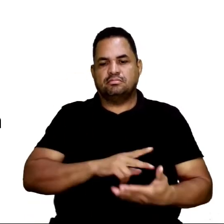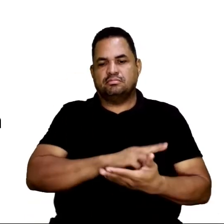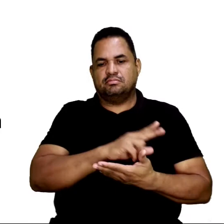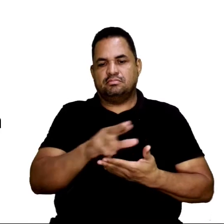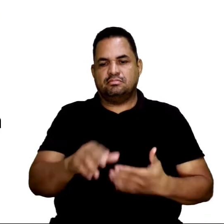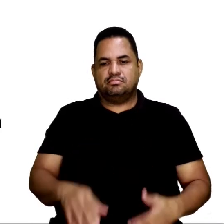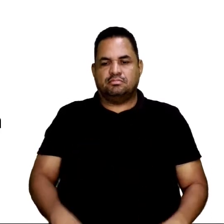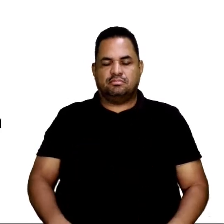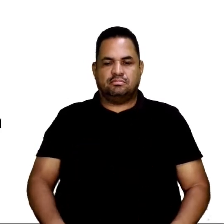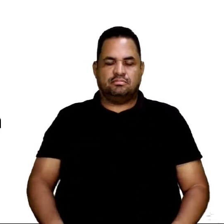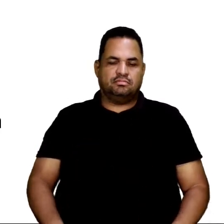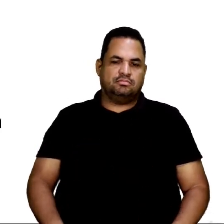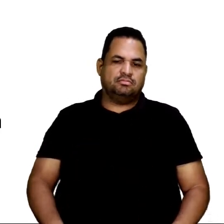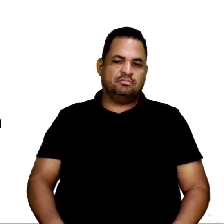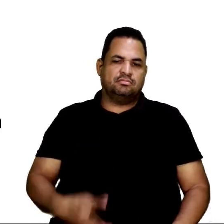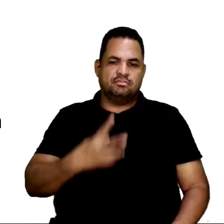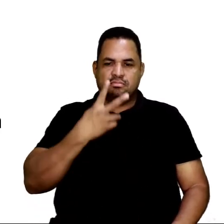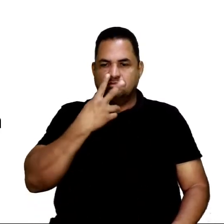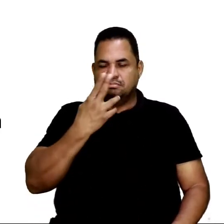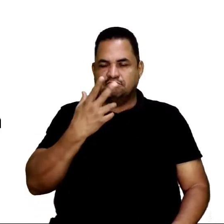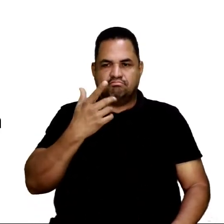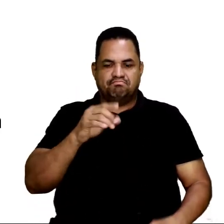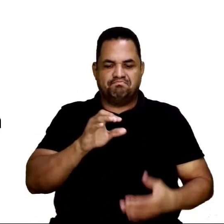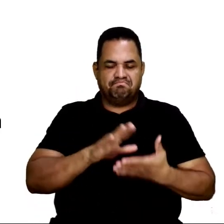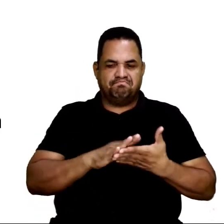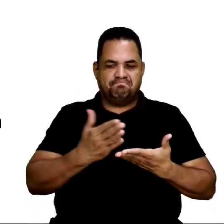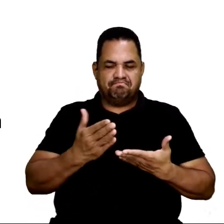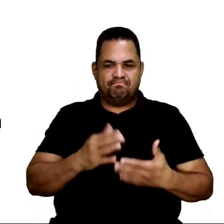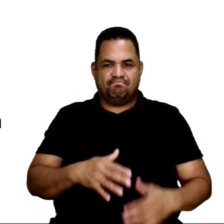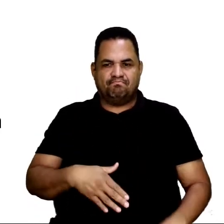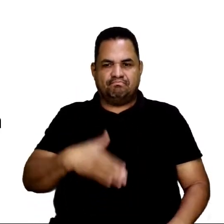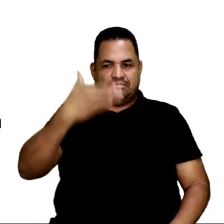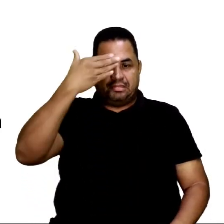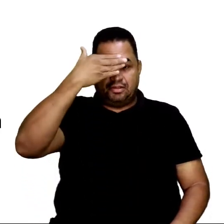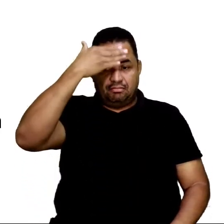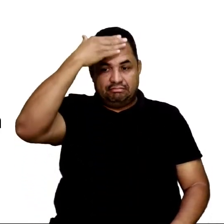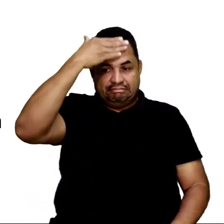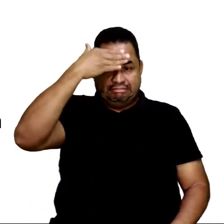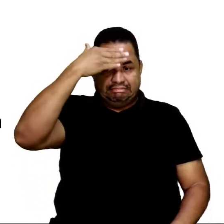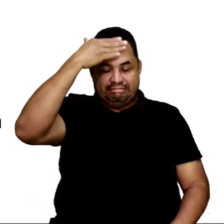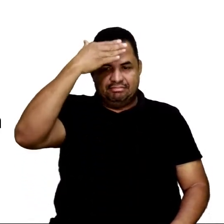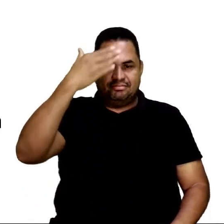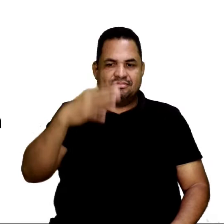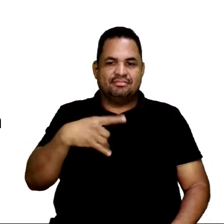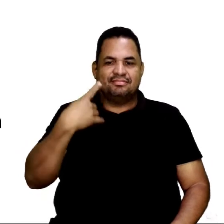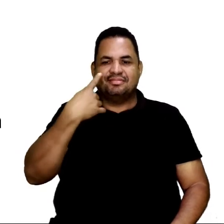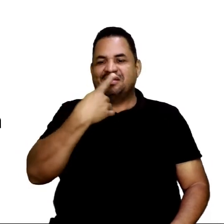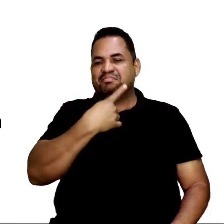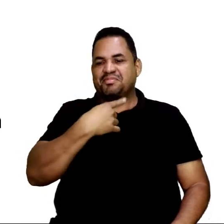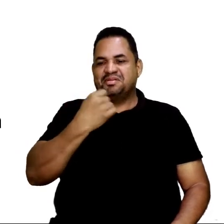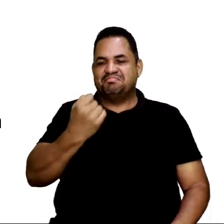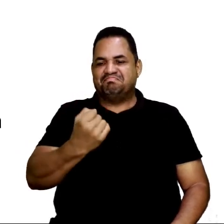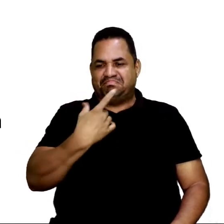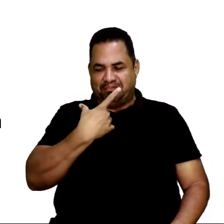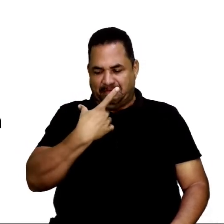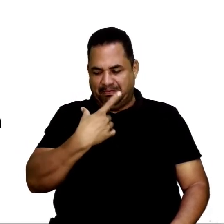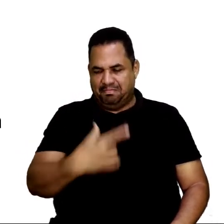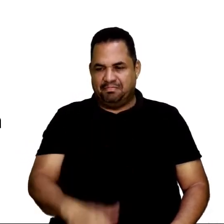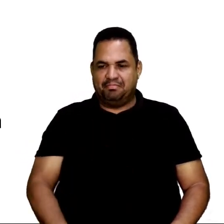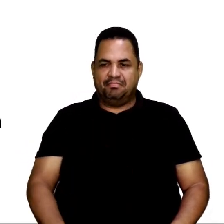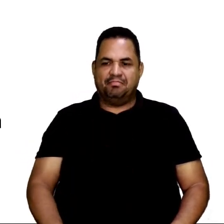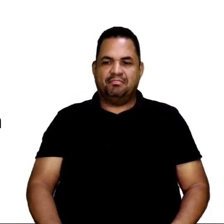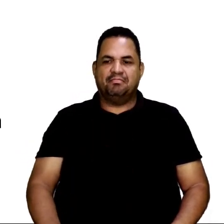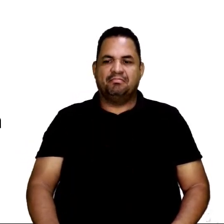tá? Parece um boneco sem um testão, né? Com vários orifícios, uma boca estranha. Mas tudo isso ali